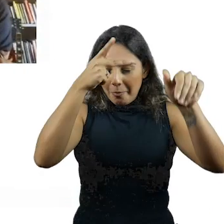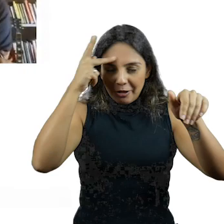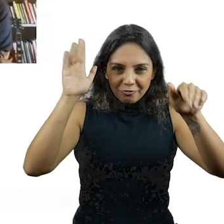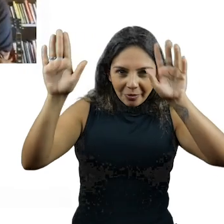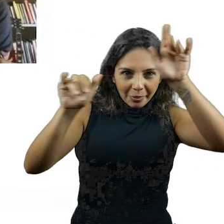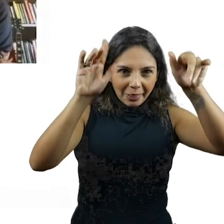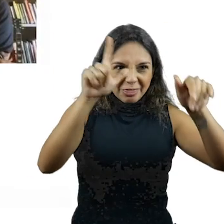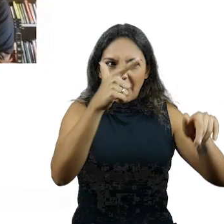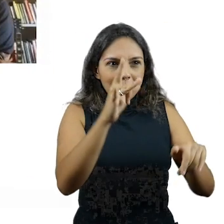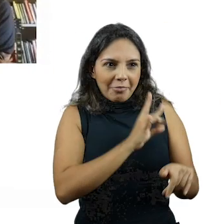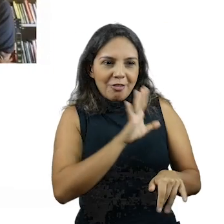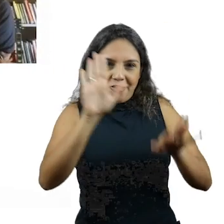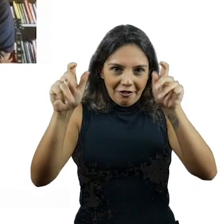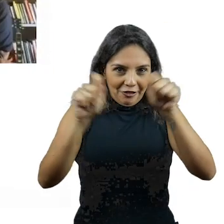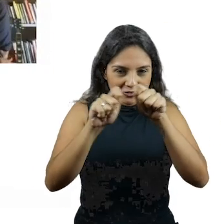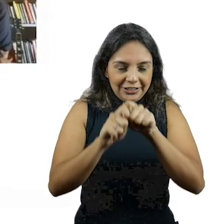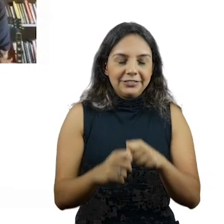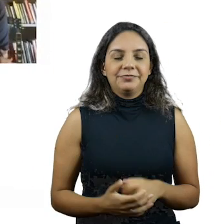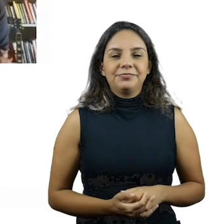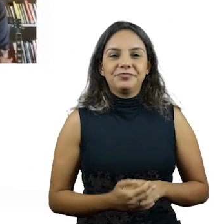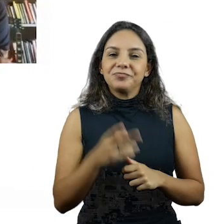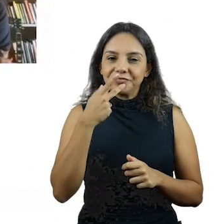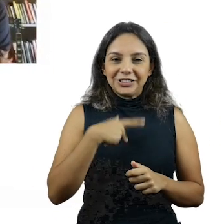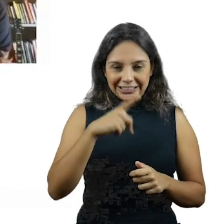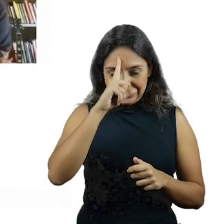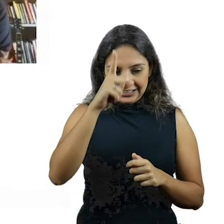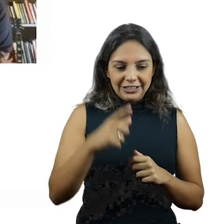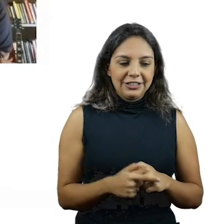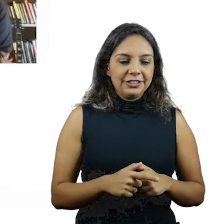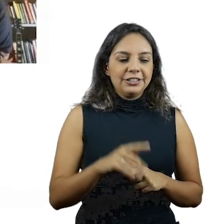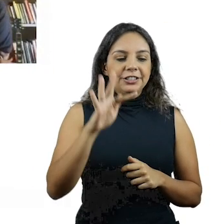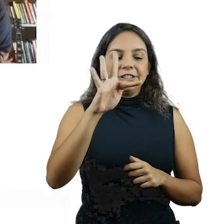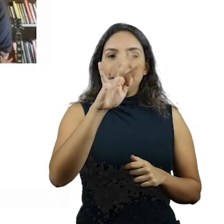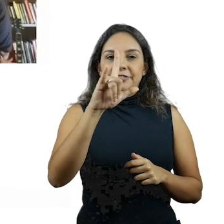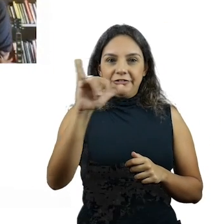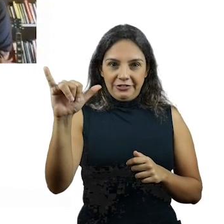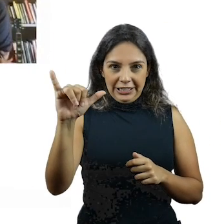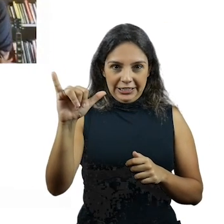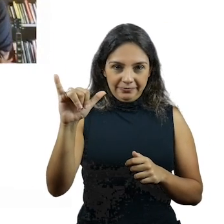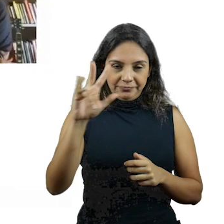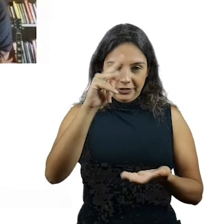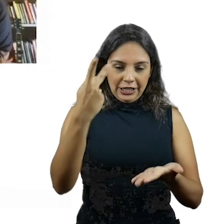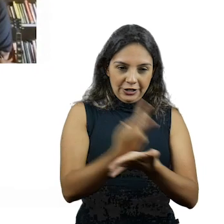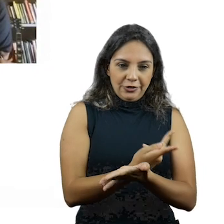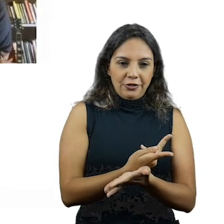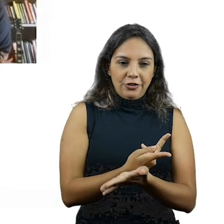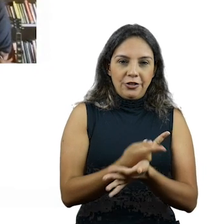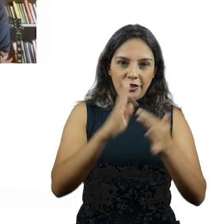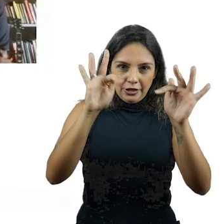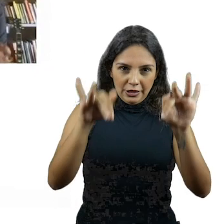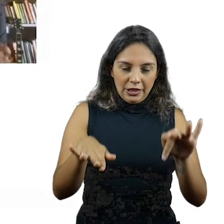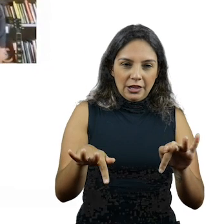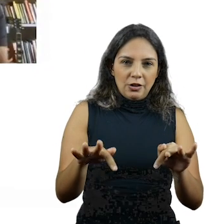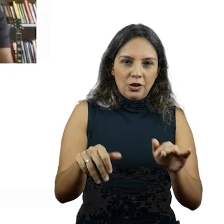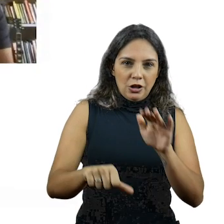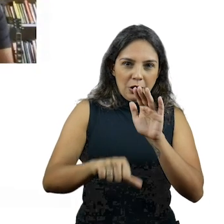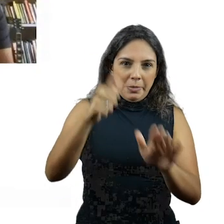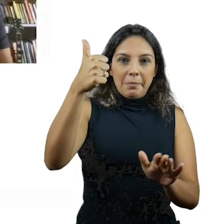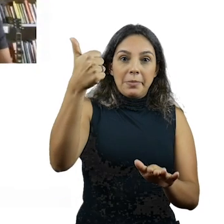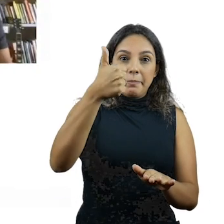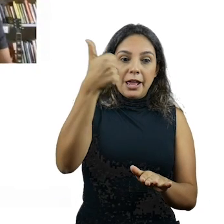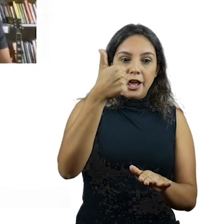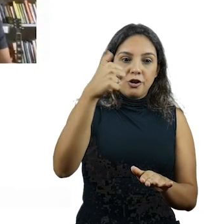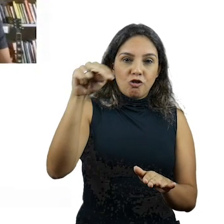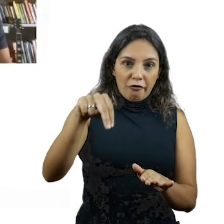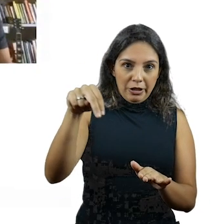bem... Exatamente. Eu tenho essa ideia. Bem, o Fli Araxá, teoricamente, vai acontecer no final, em 1º de